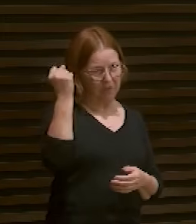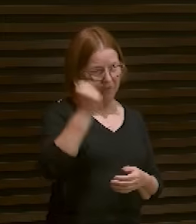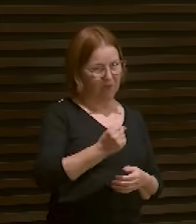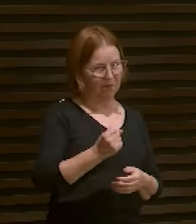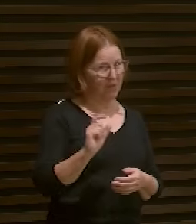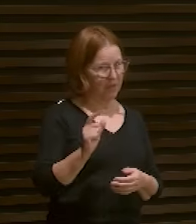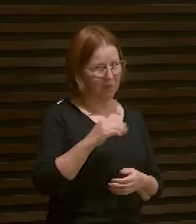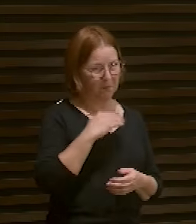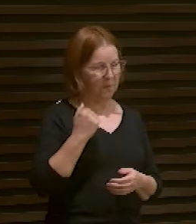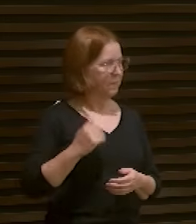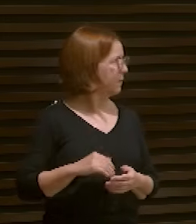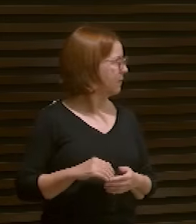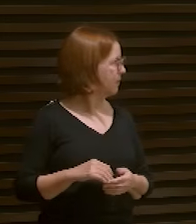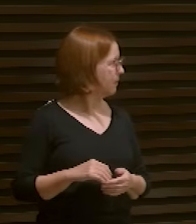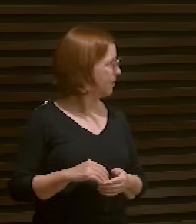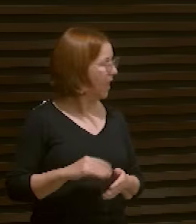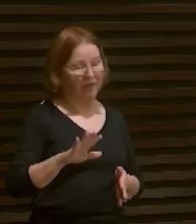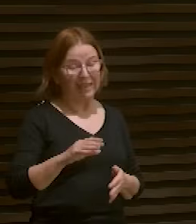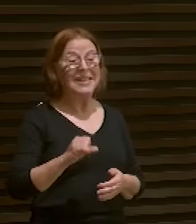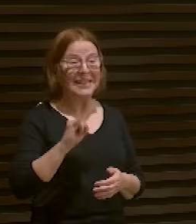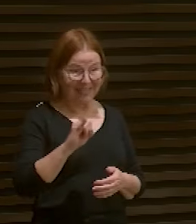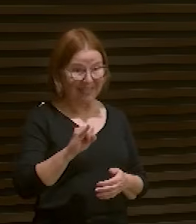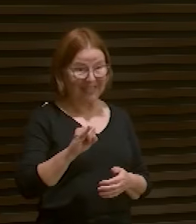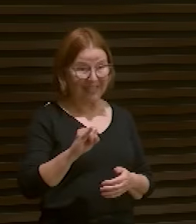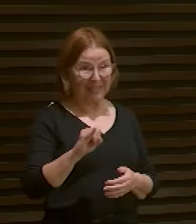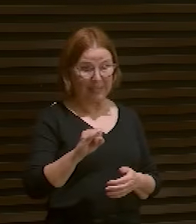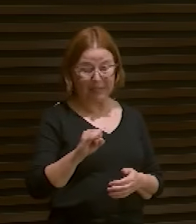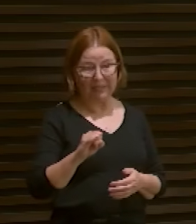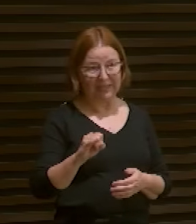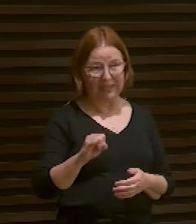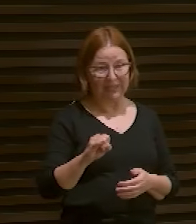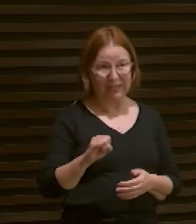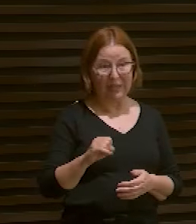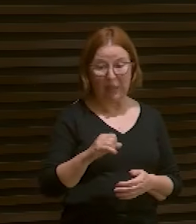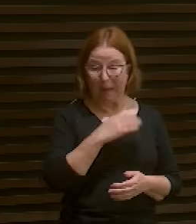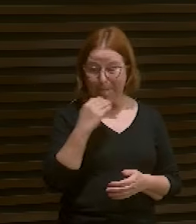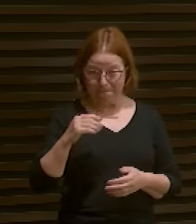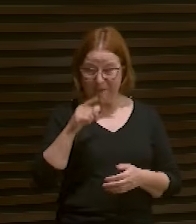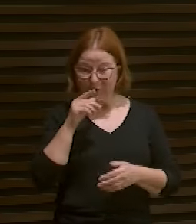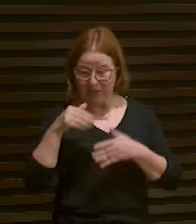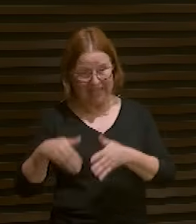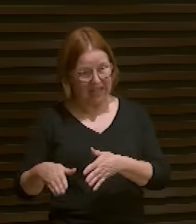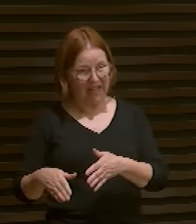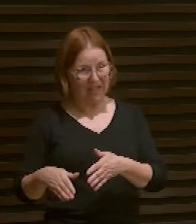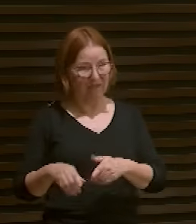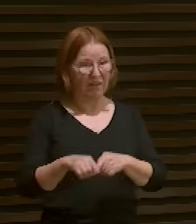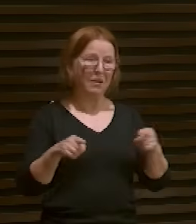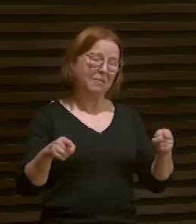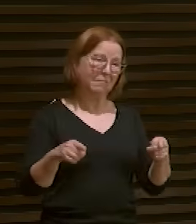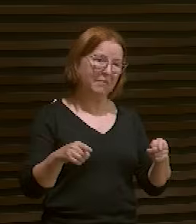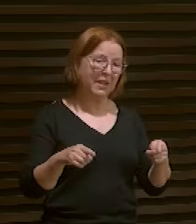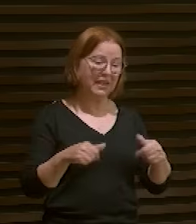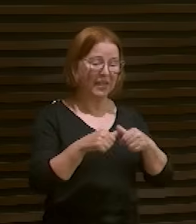Tá bom, você matou, morreu, justiça está feita. Mas nunca essa família vai ser curada da dor e do